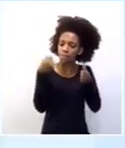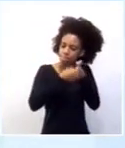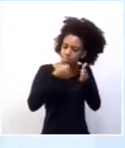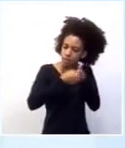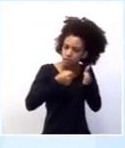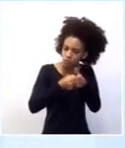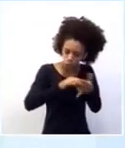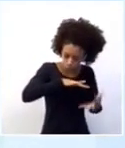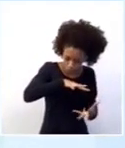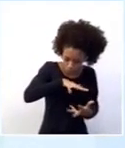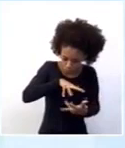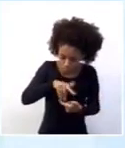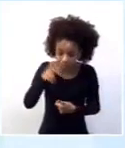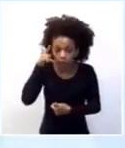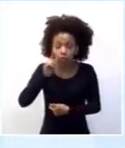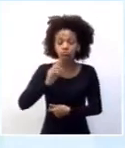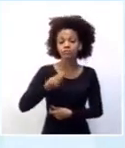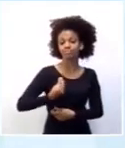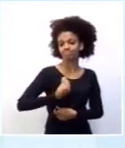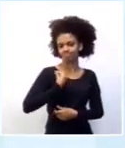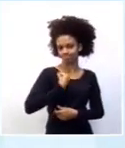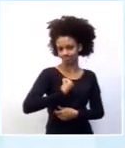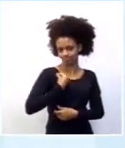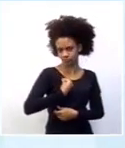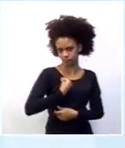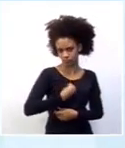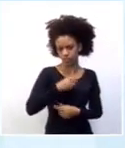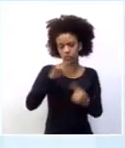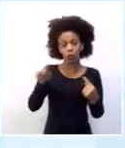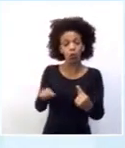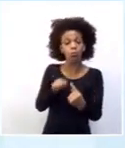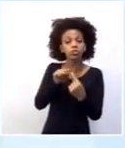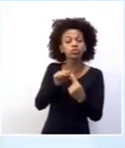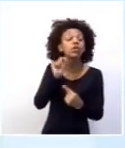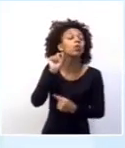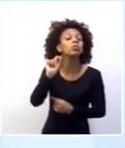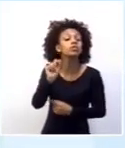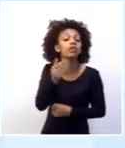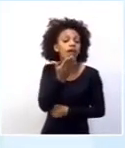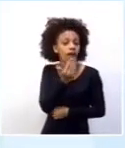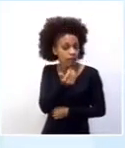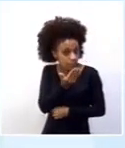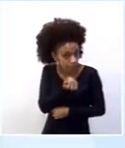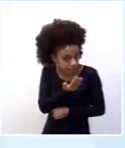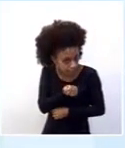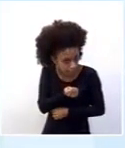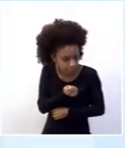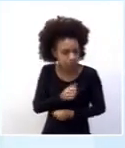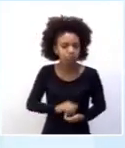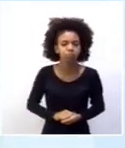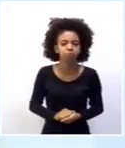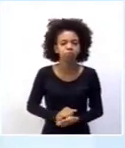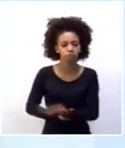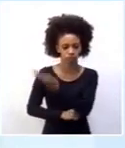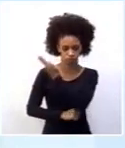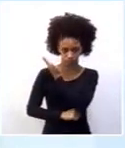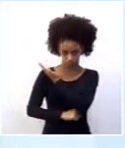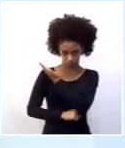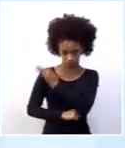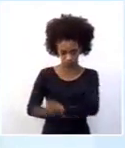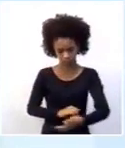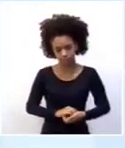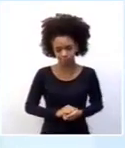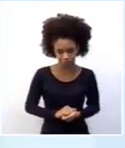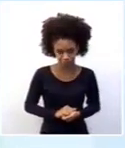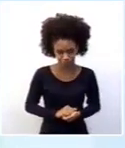é a sobrevivência. E um dos pontos principais é o quê? A alimentação, tá? Vamos para o segundo tópico ali. São povos que